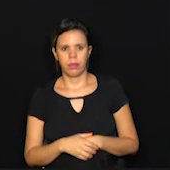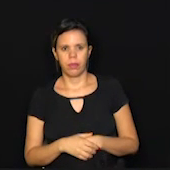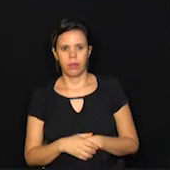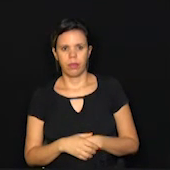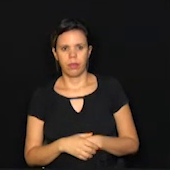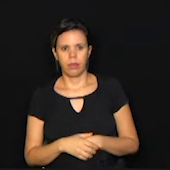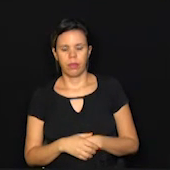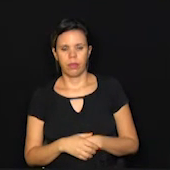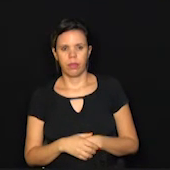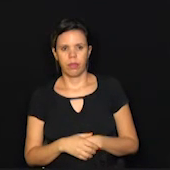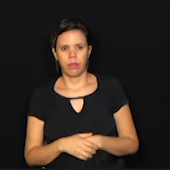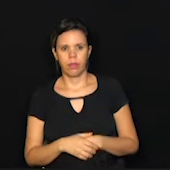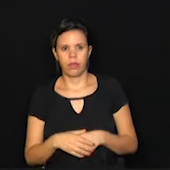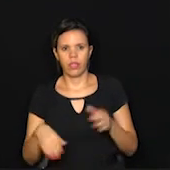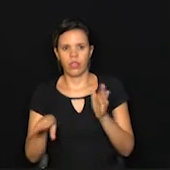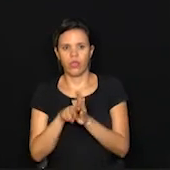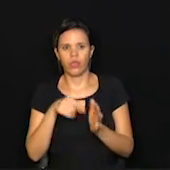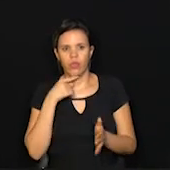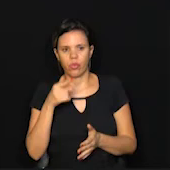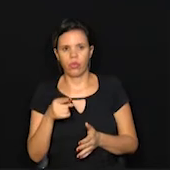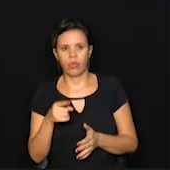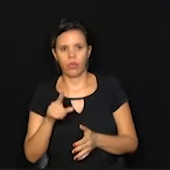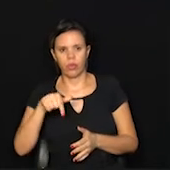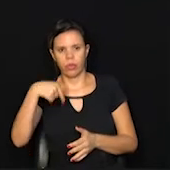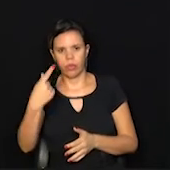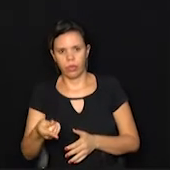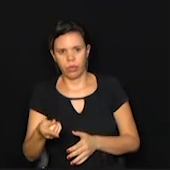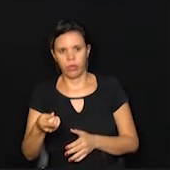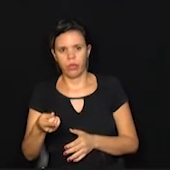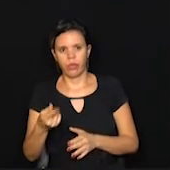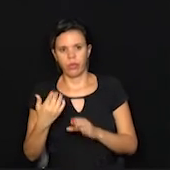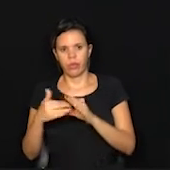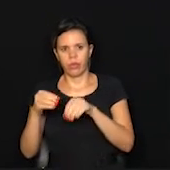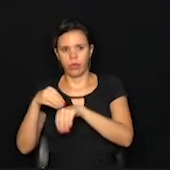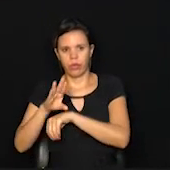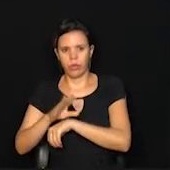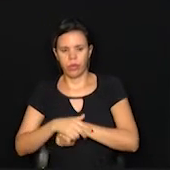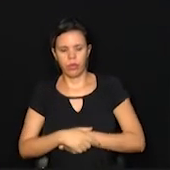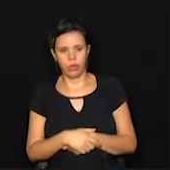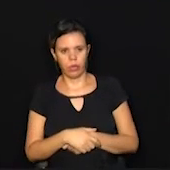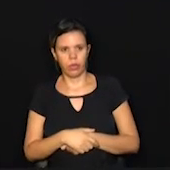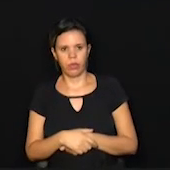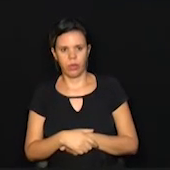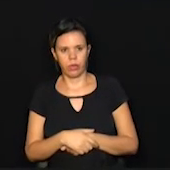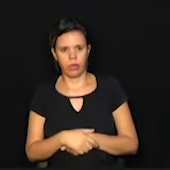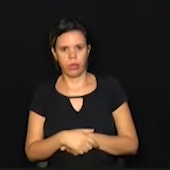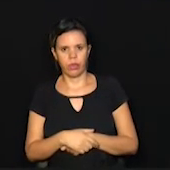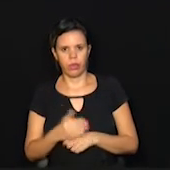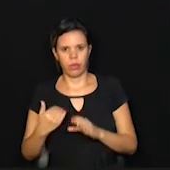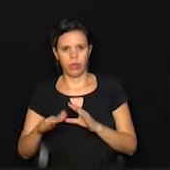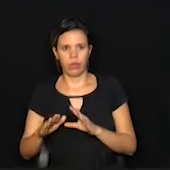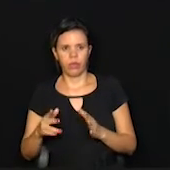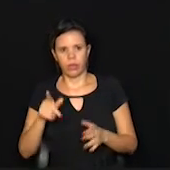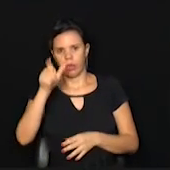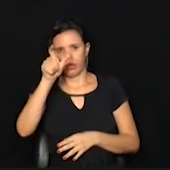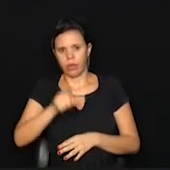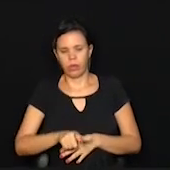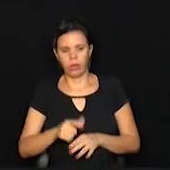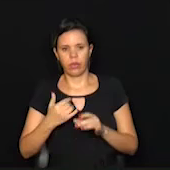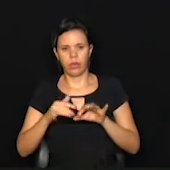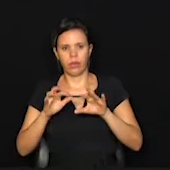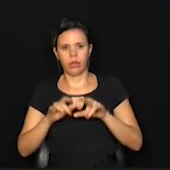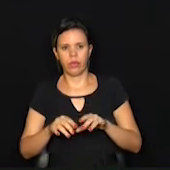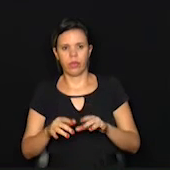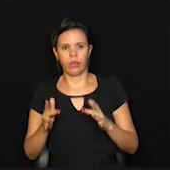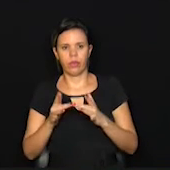a chegou uma questão aqui volta mas aí depois eu te passo tá E aí a gente envia porque a pessoa deixou o